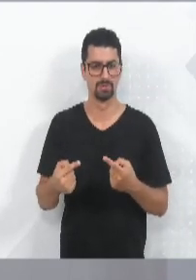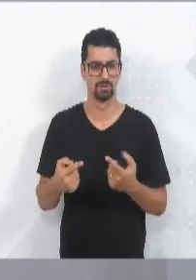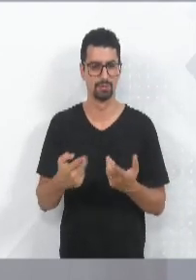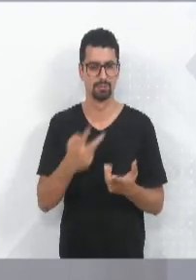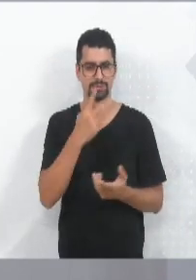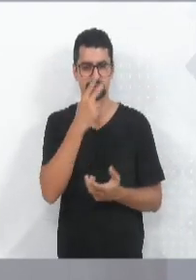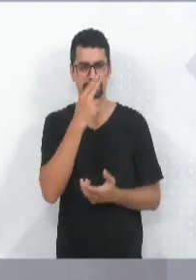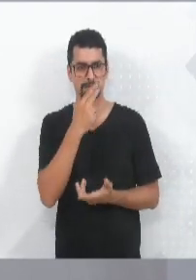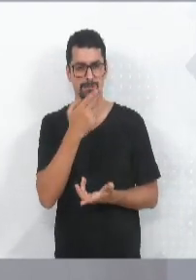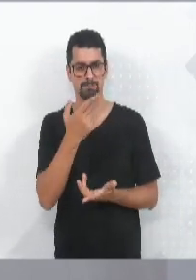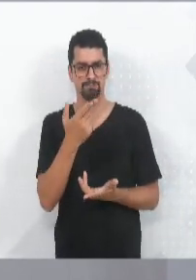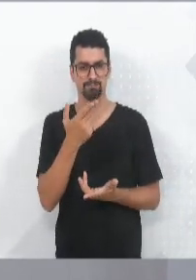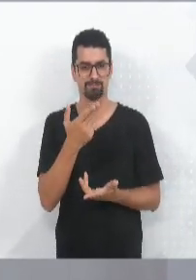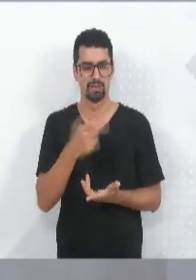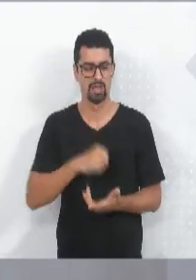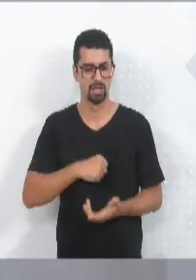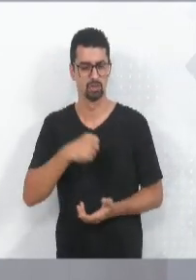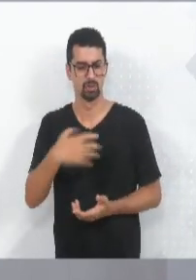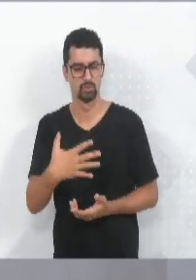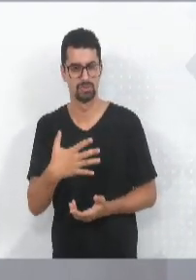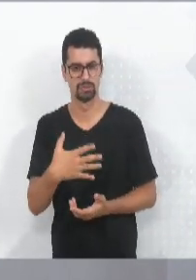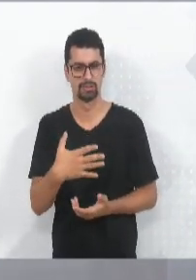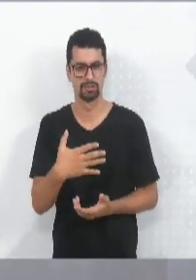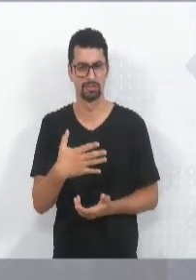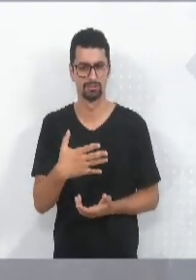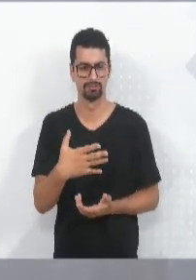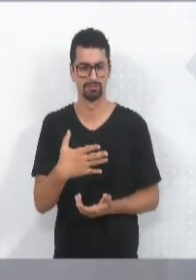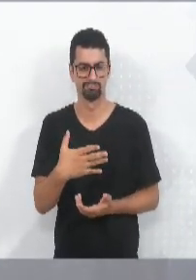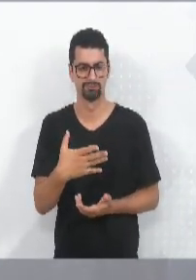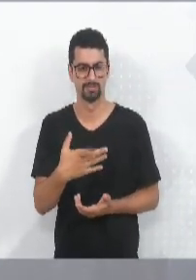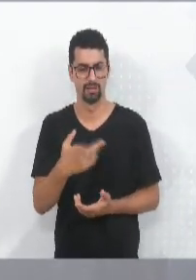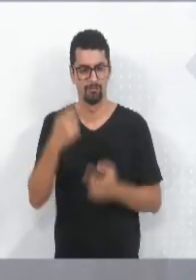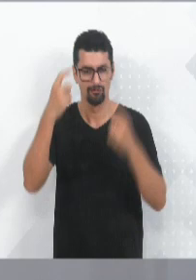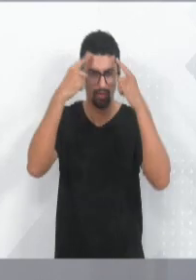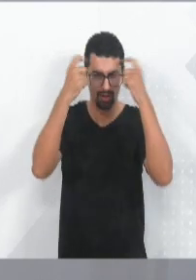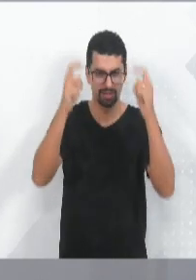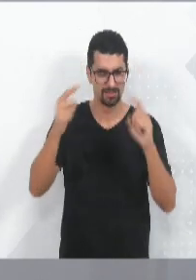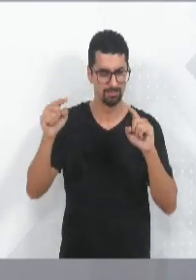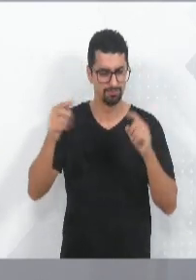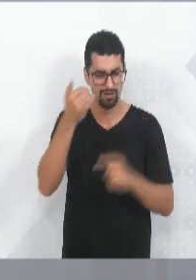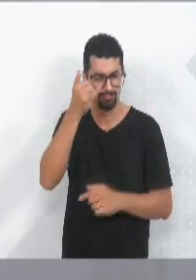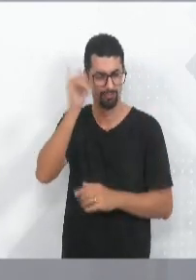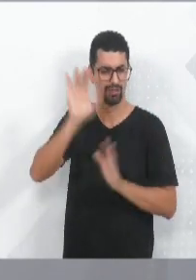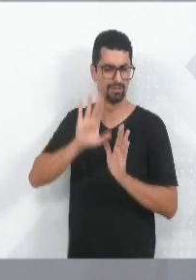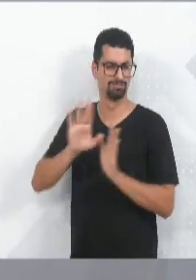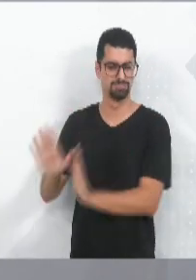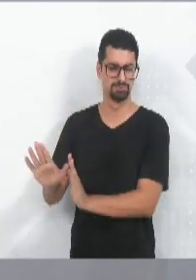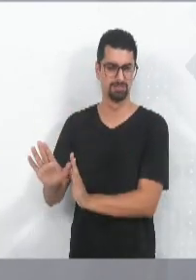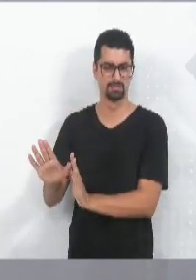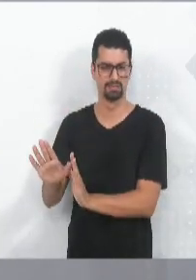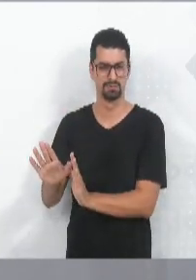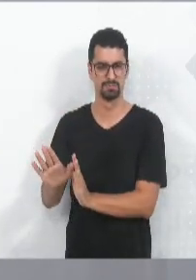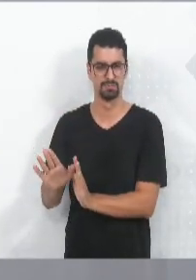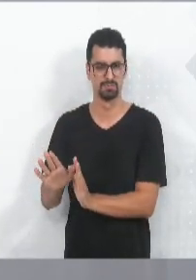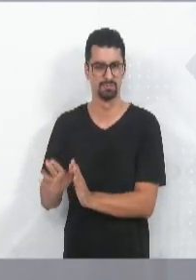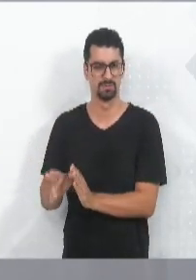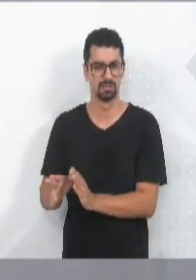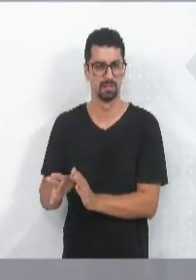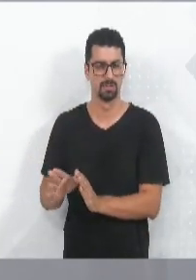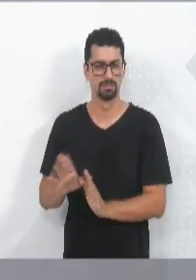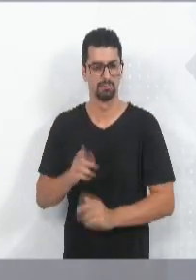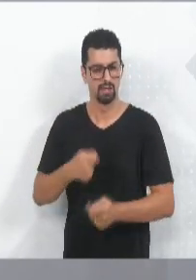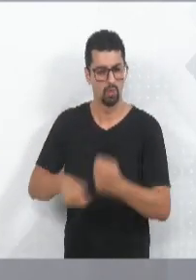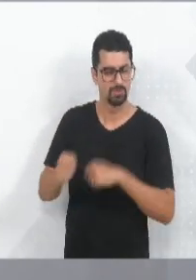prática da com a prática da tolerância e de certa forma vem